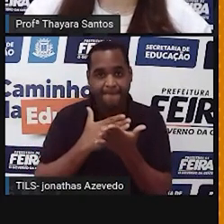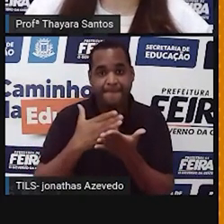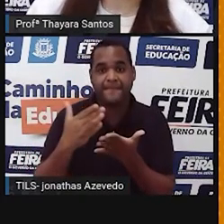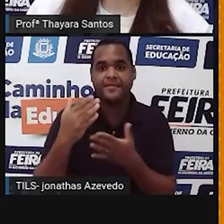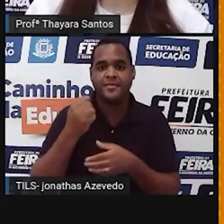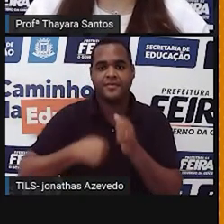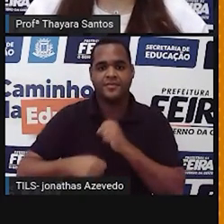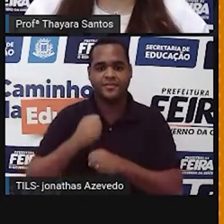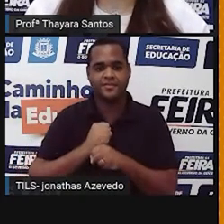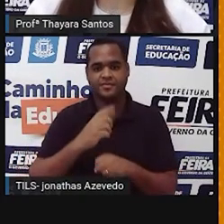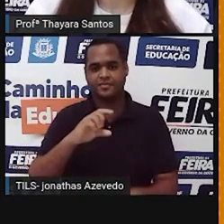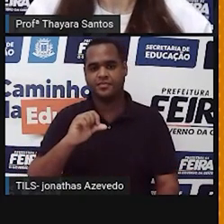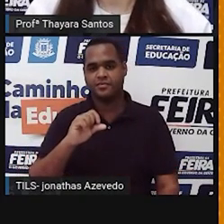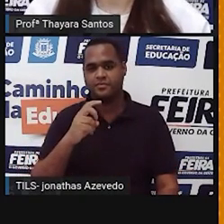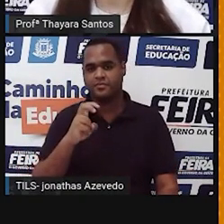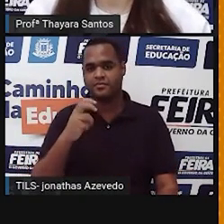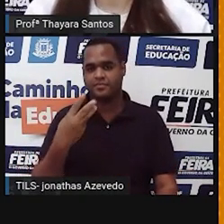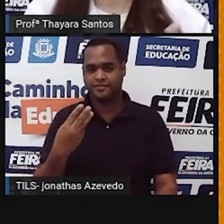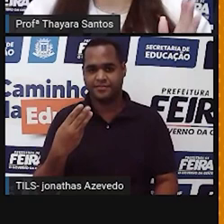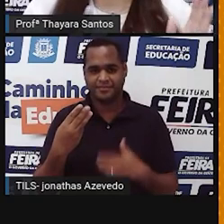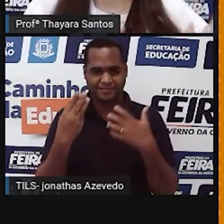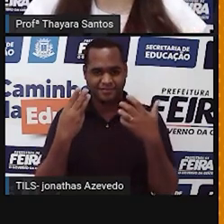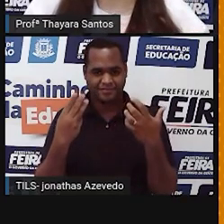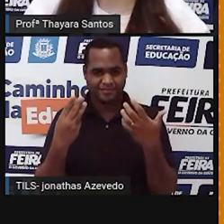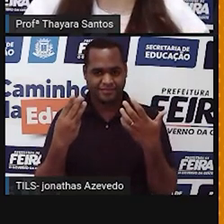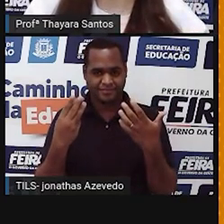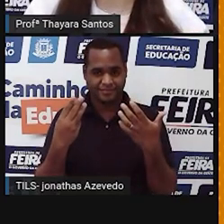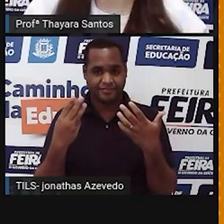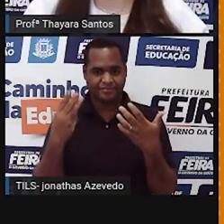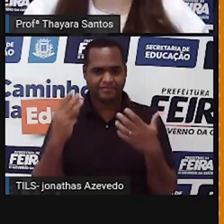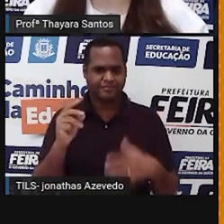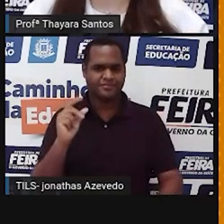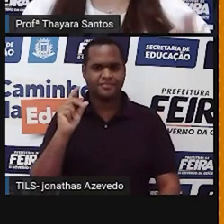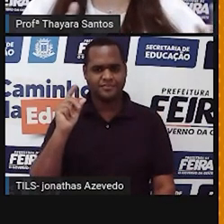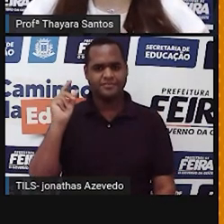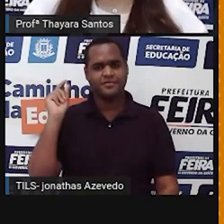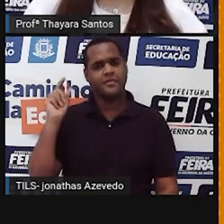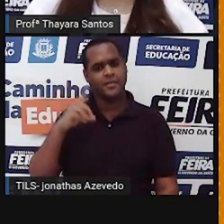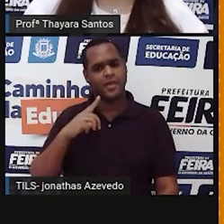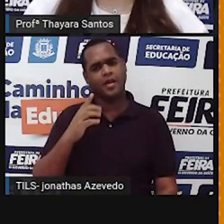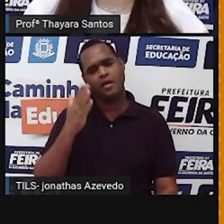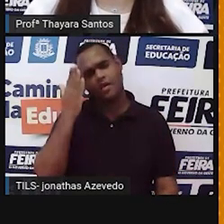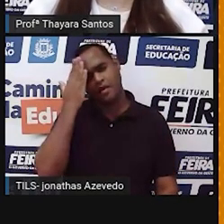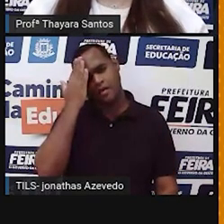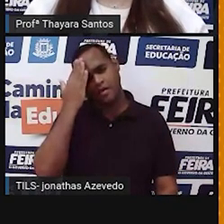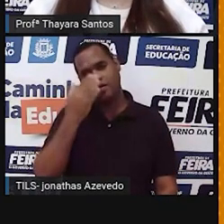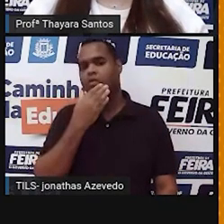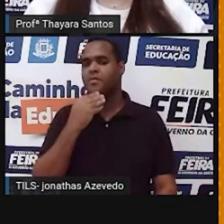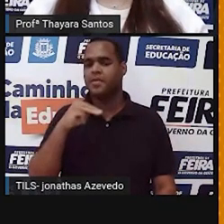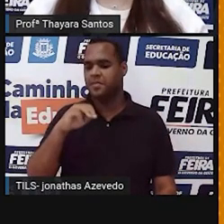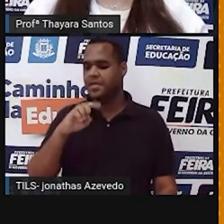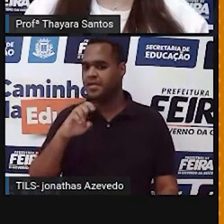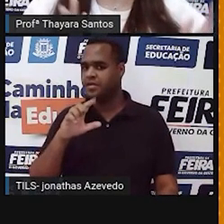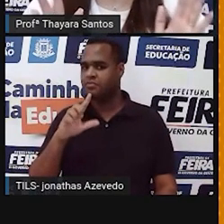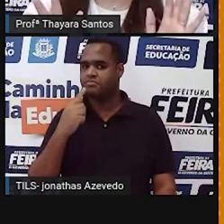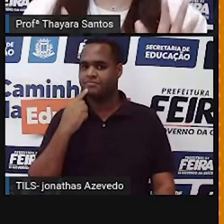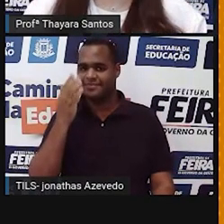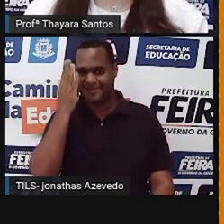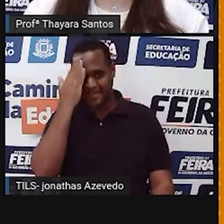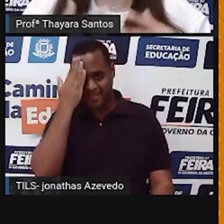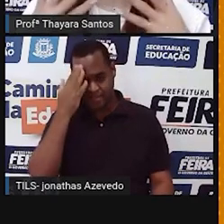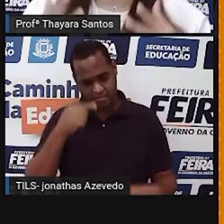em 1953. Então, naquela época, Mendel sabia que essas características eram passadas,